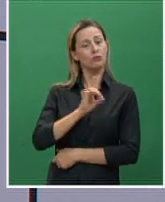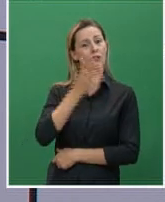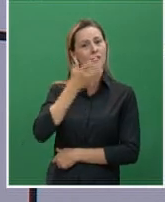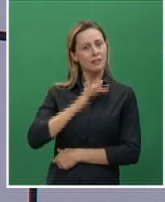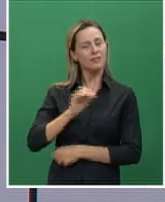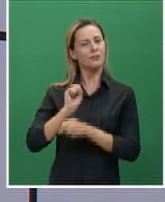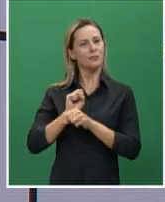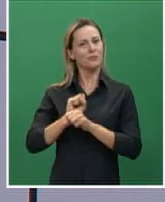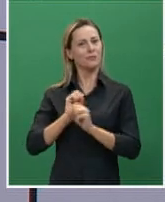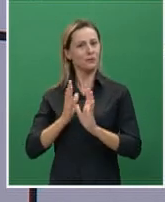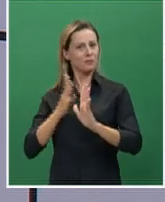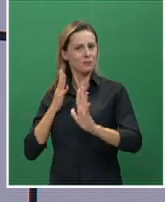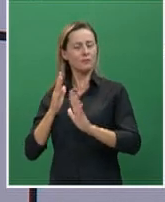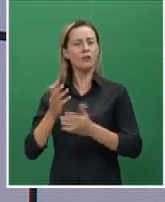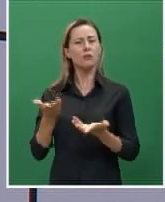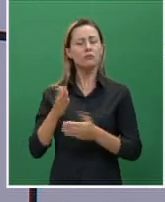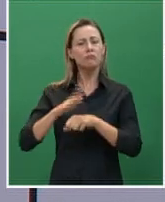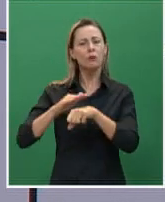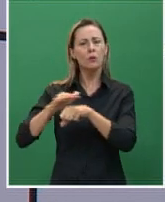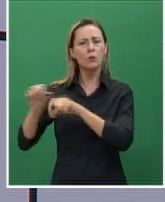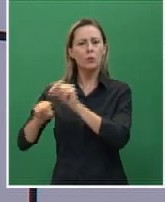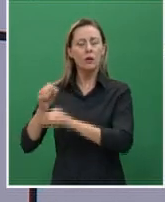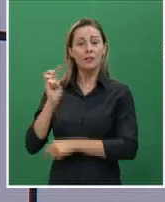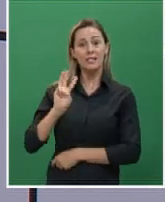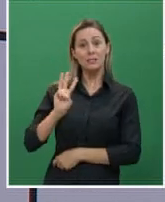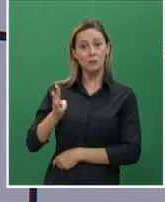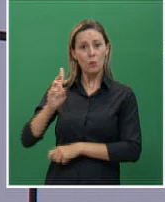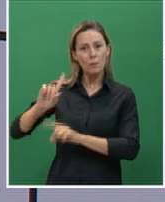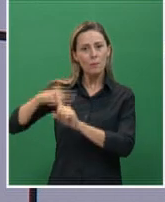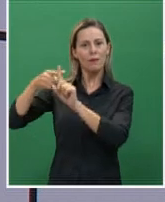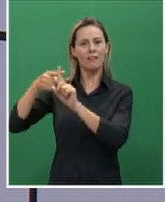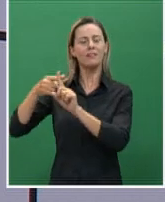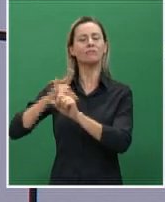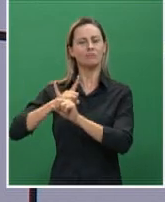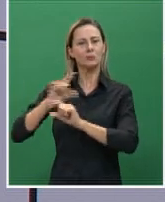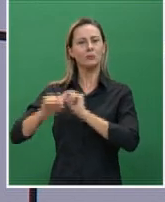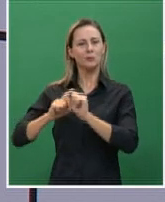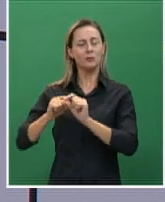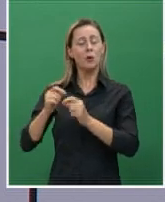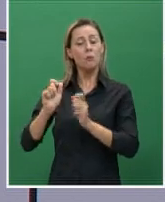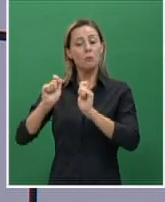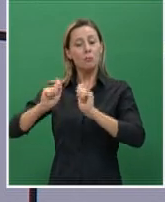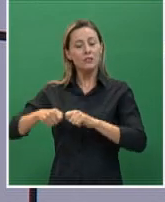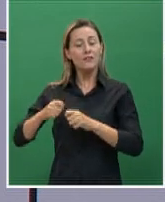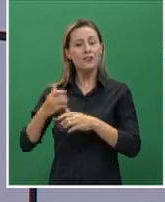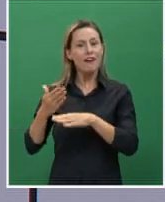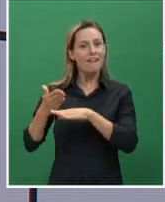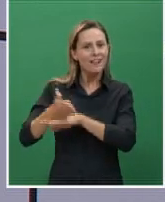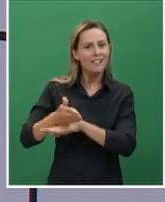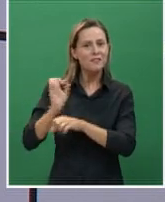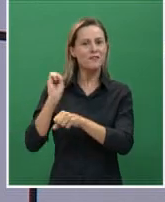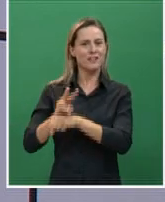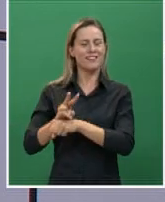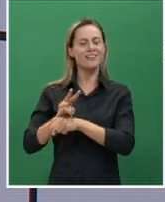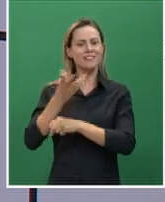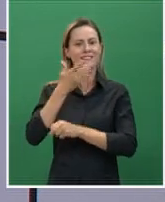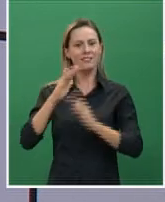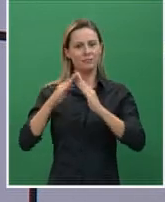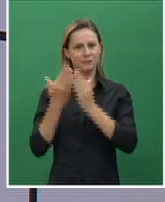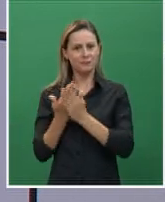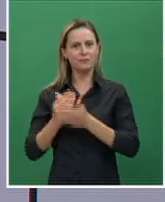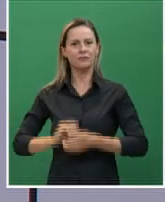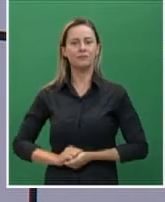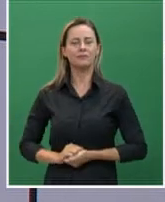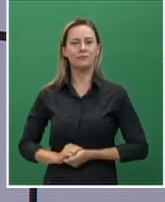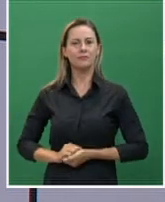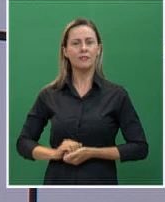e agora abrimos o chamamento inclusive de mais 3 mil crianças para que possam adentrar nas vagas de creche e essa alteração